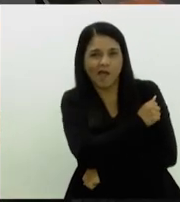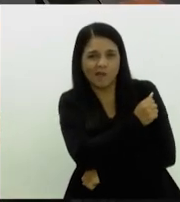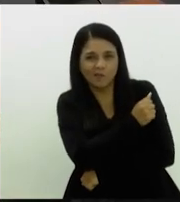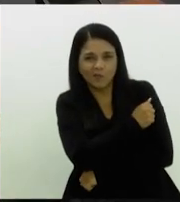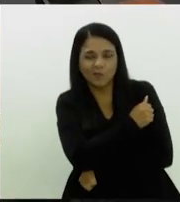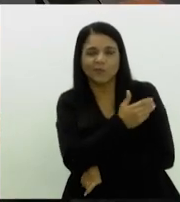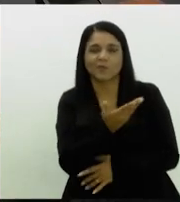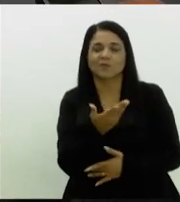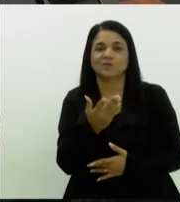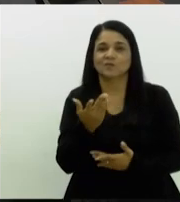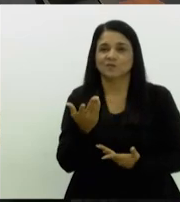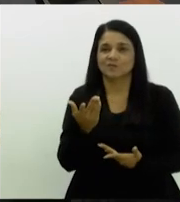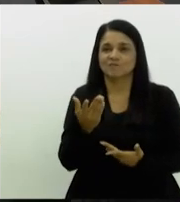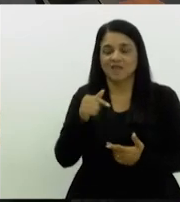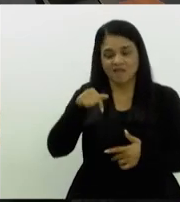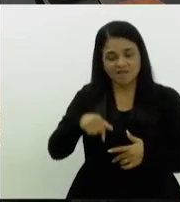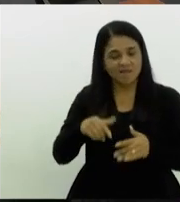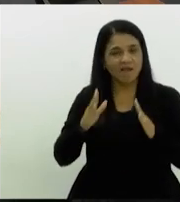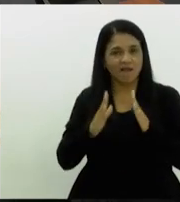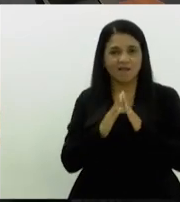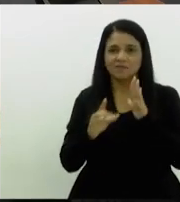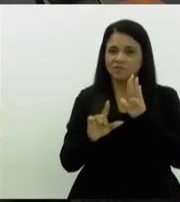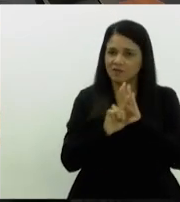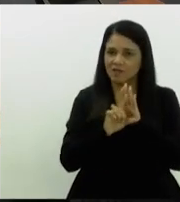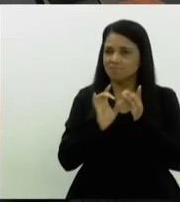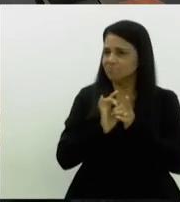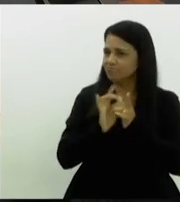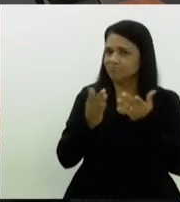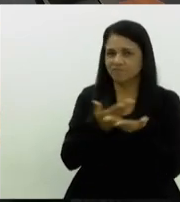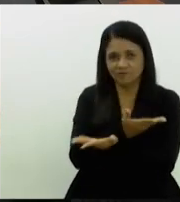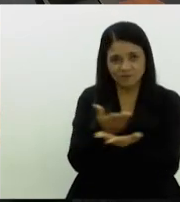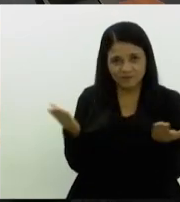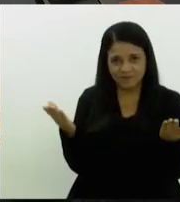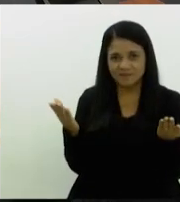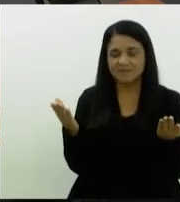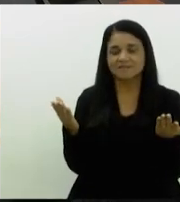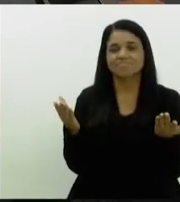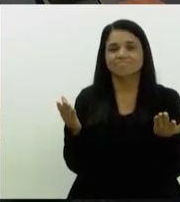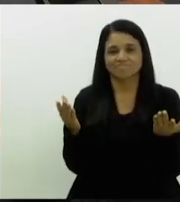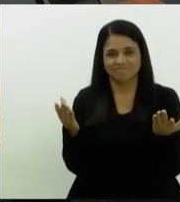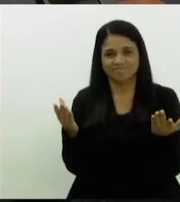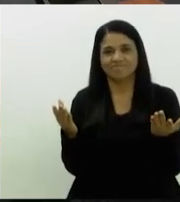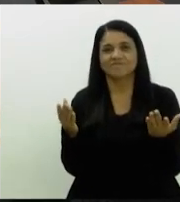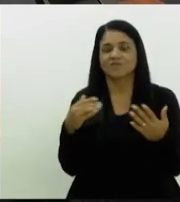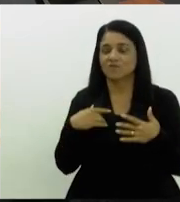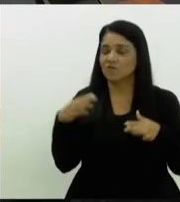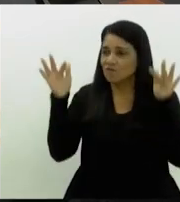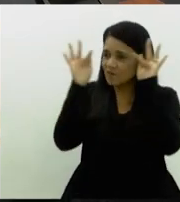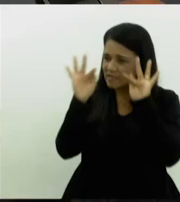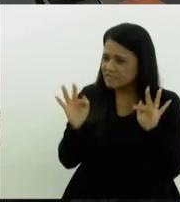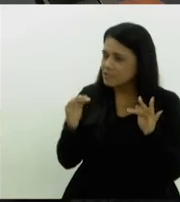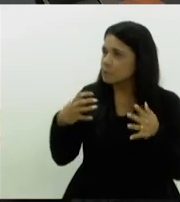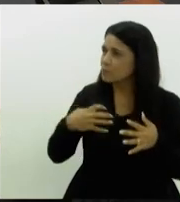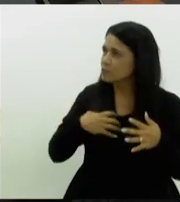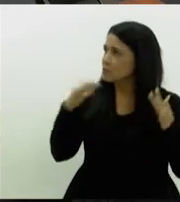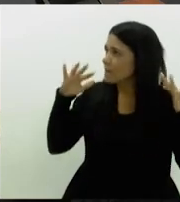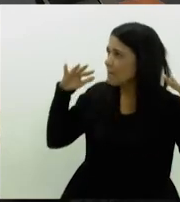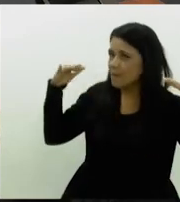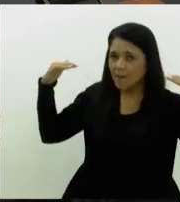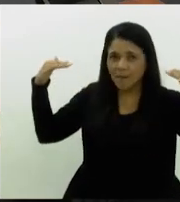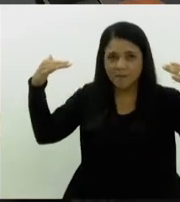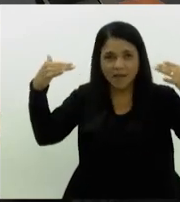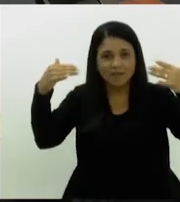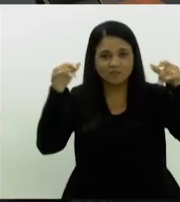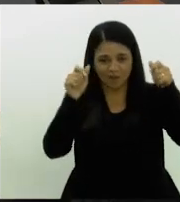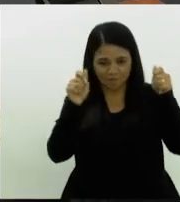docentes. Essa casa realmente é a casa de vocês. E a gente fica muito feliz quando vê a galeria. Eu estava olhando para ver se tinha alguma